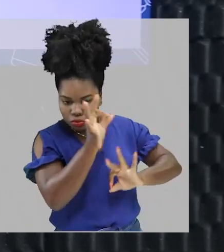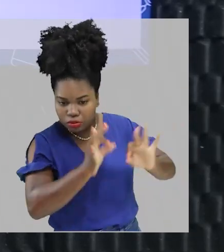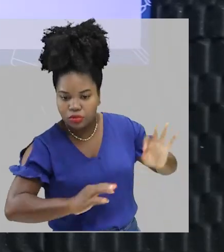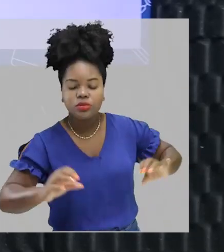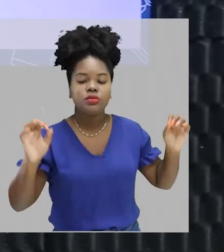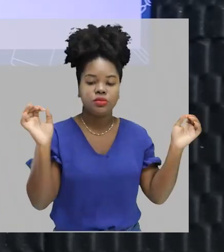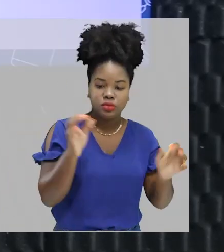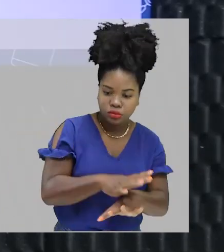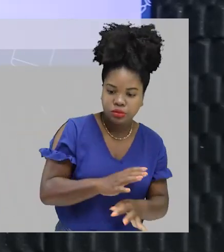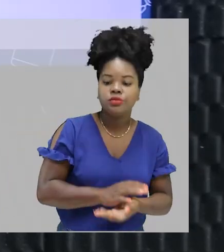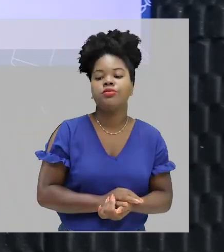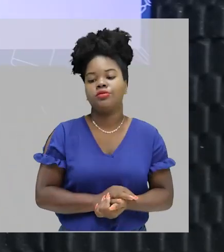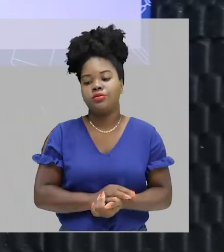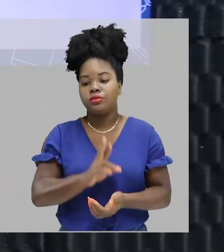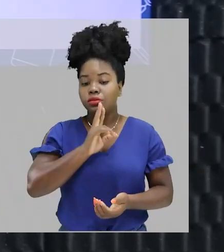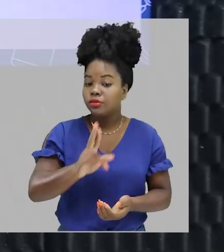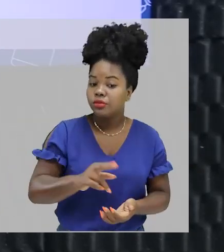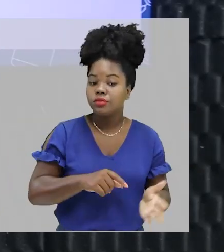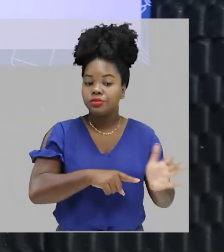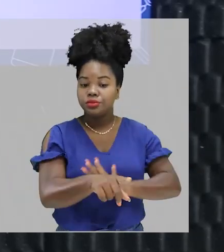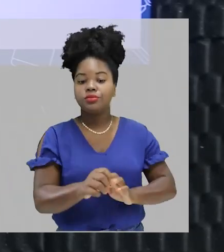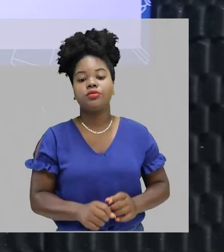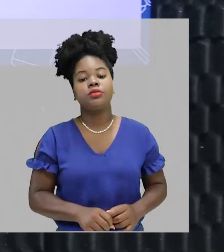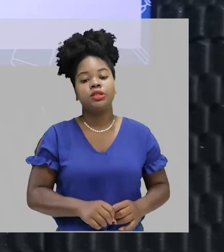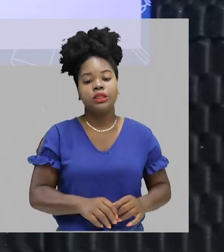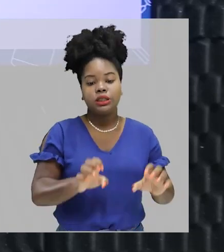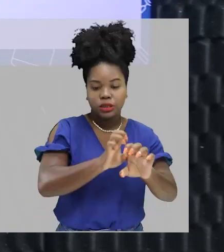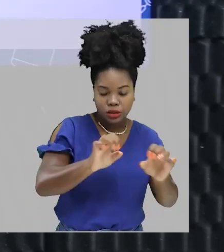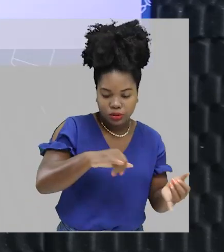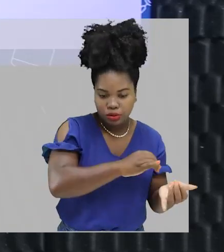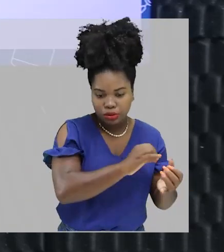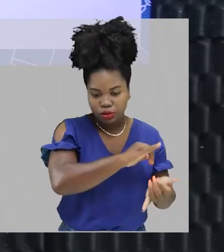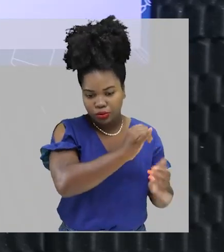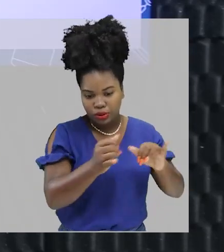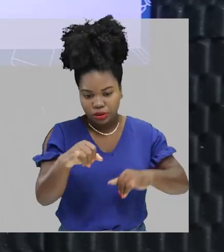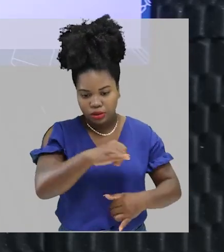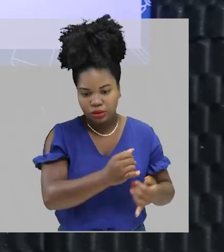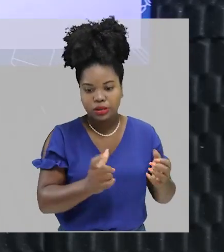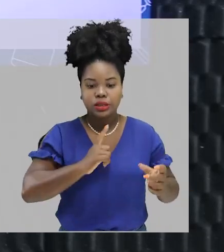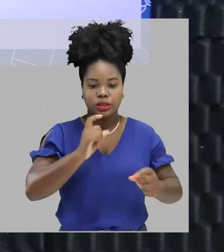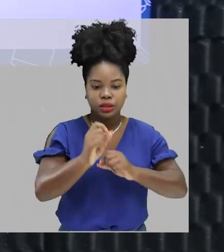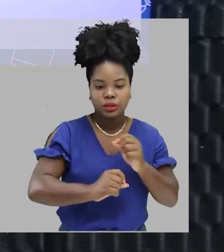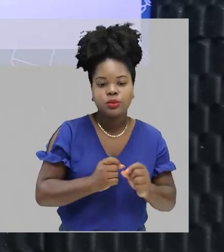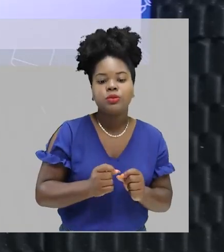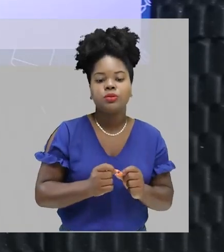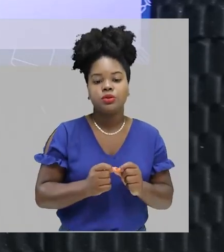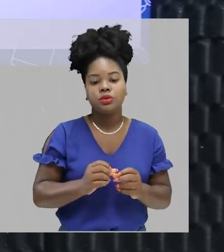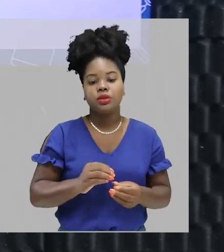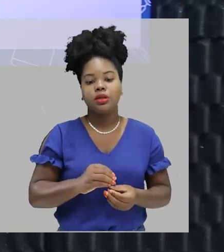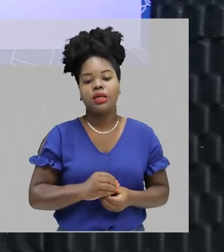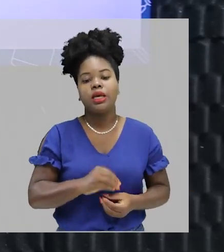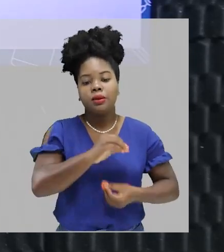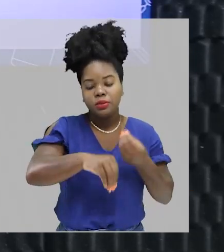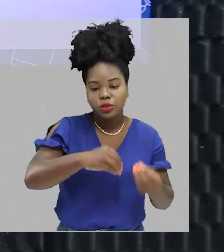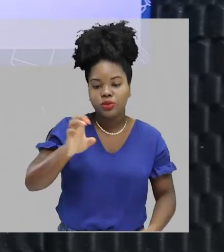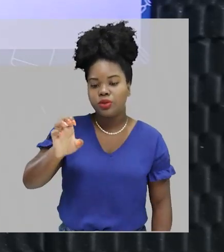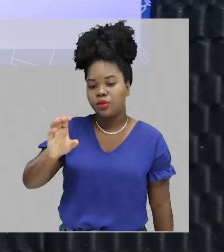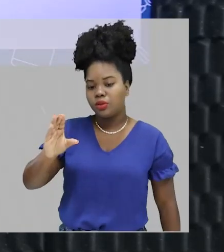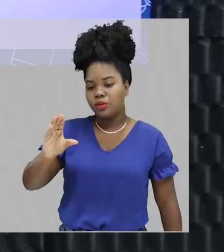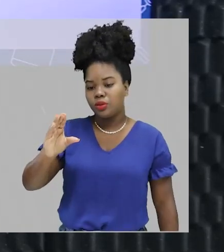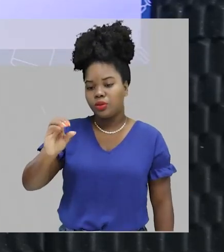estequiométrico, onde nós temos reações consecutivas. Como fizemos esse cálculo? Nós